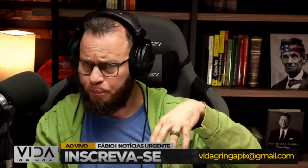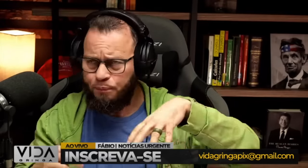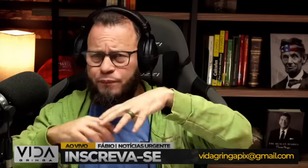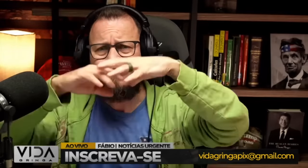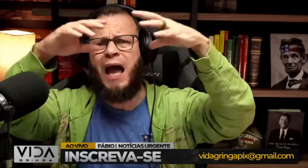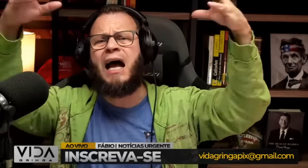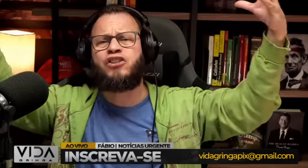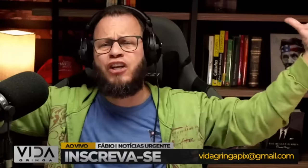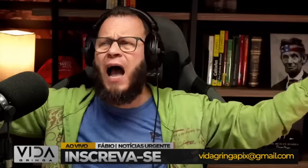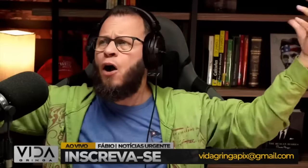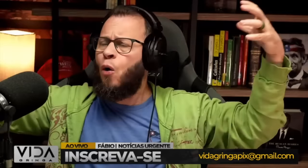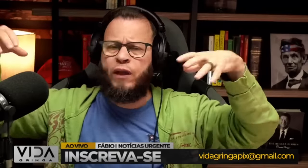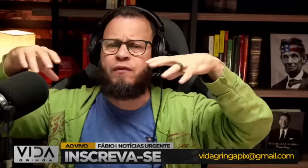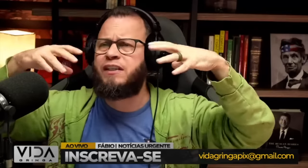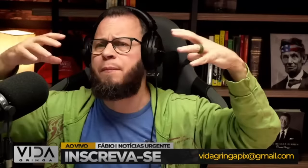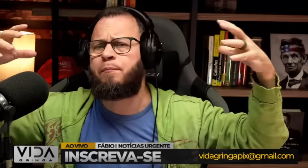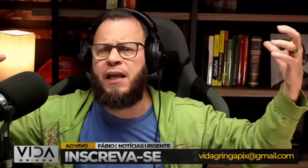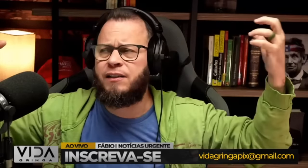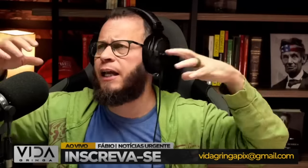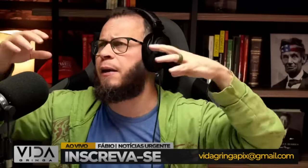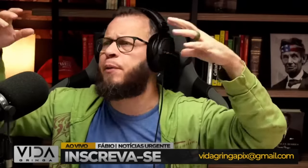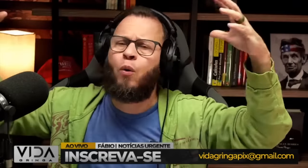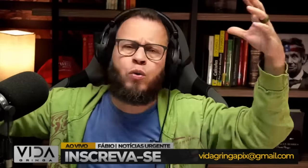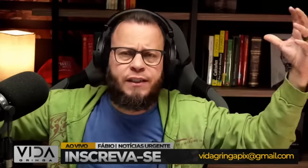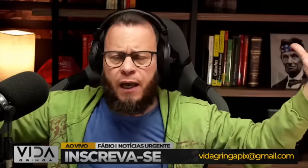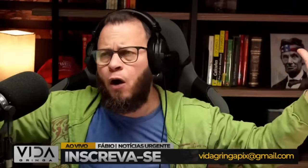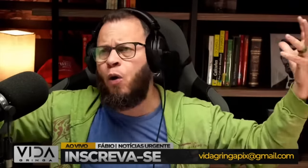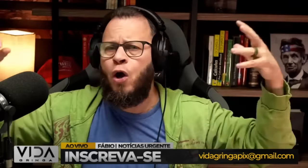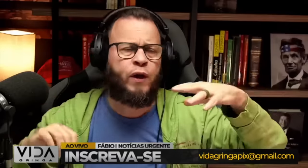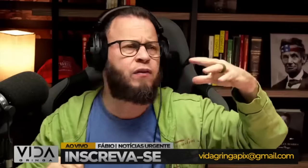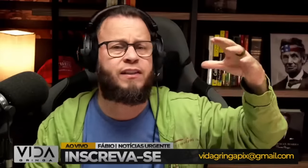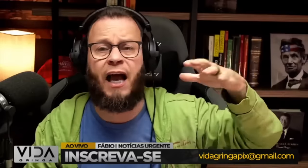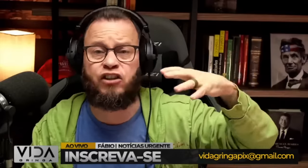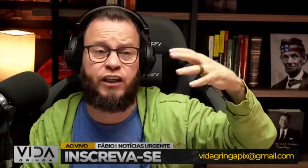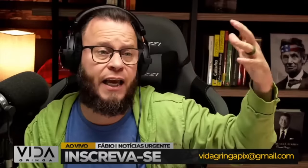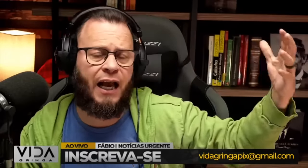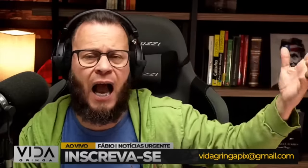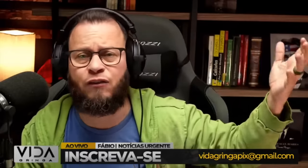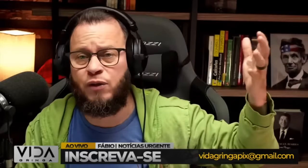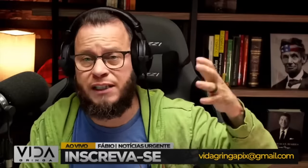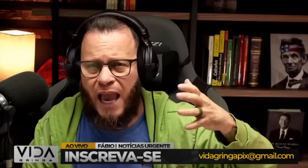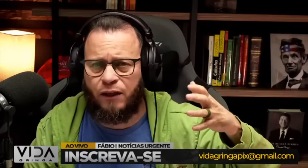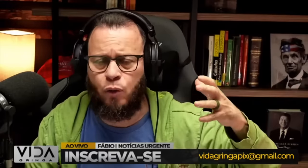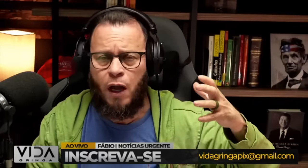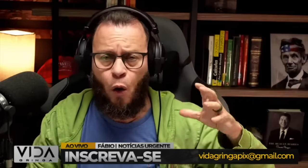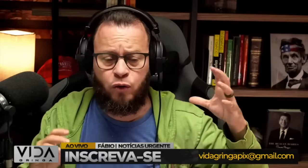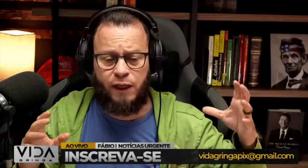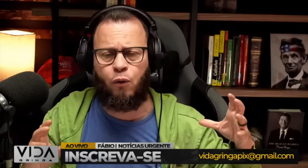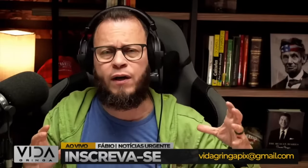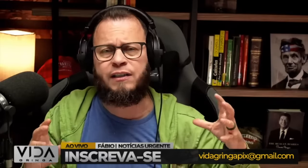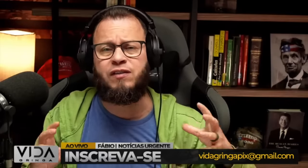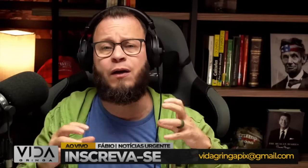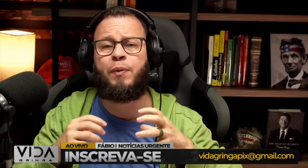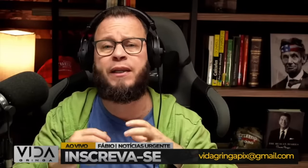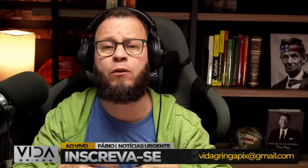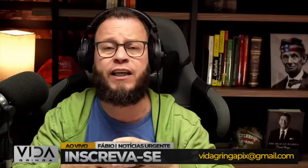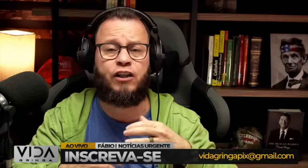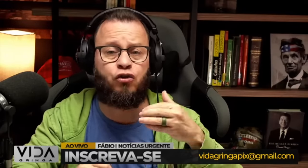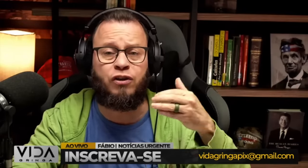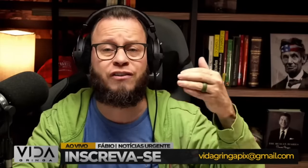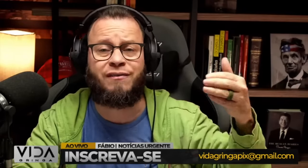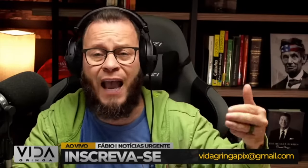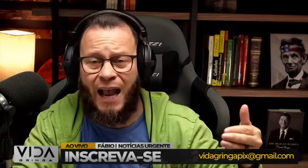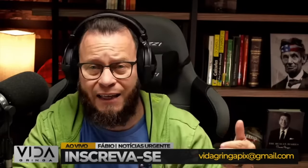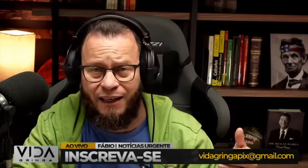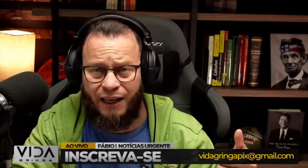você achar o que você pensa da repercussão O que você acha que é errado e certo outra coisa é você dar opinião de